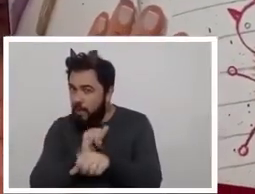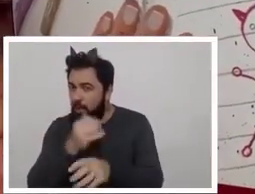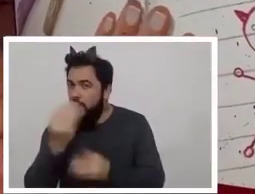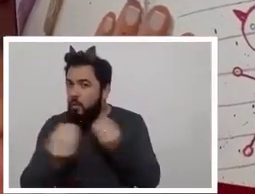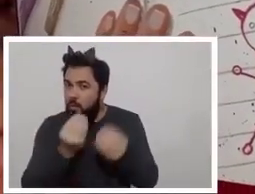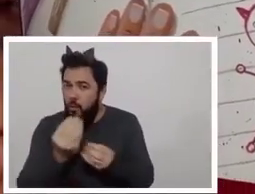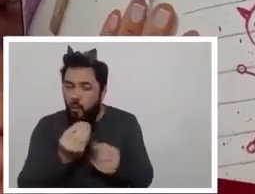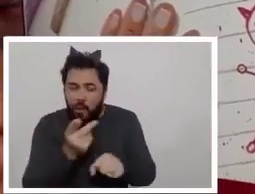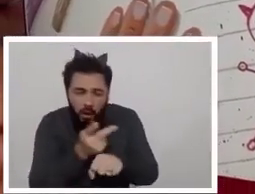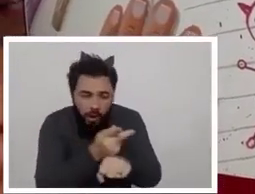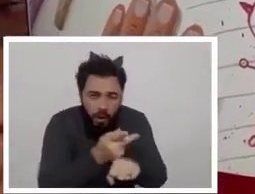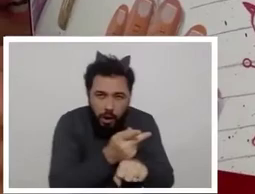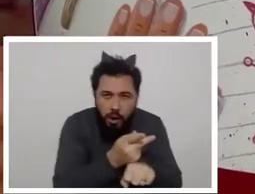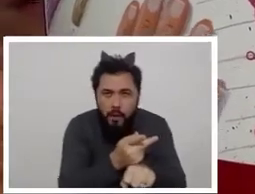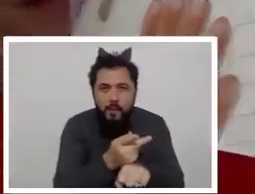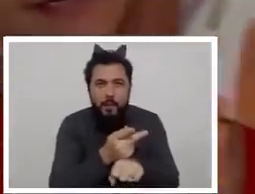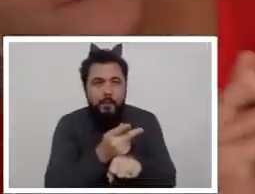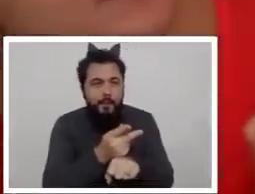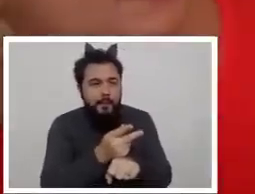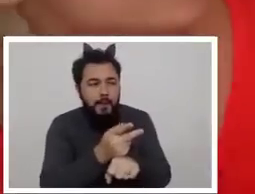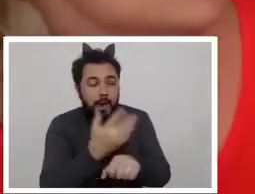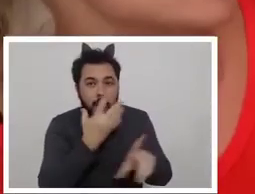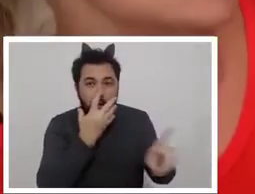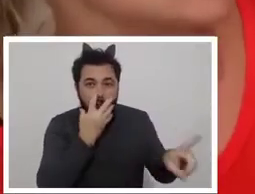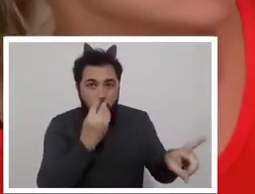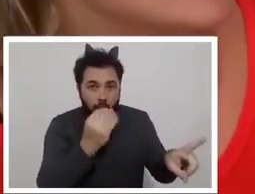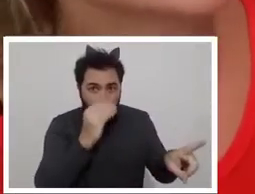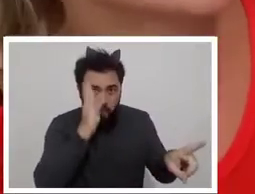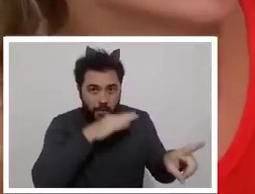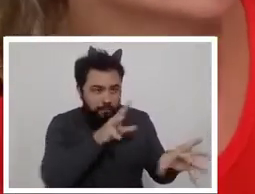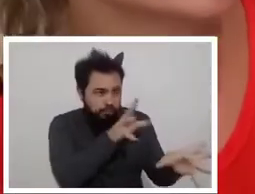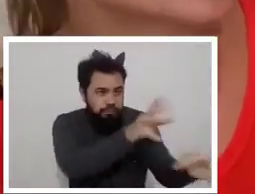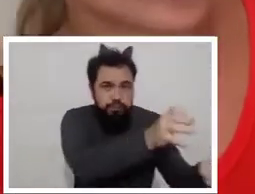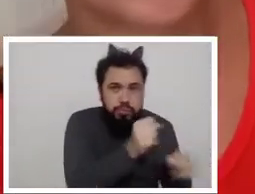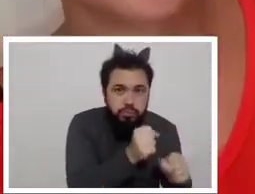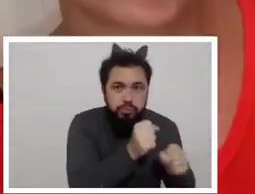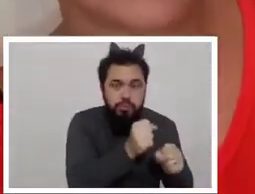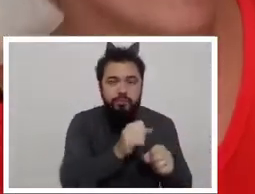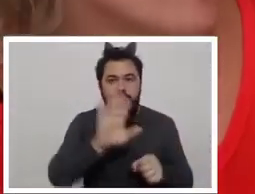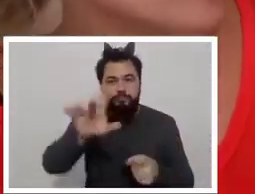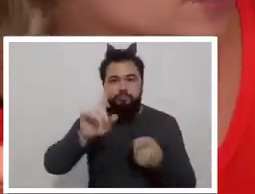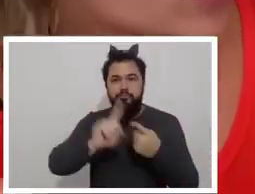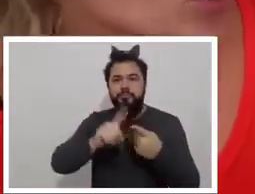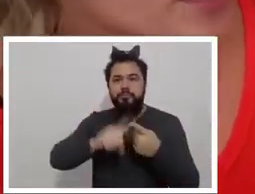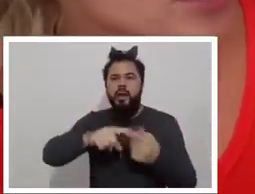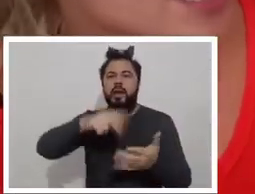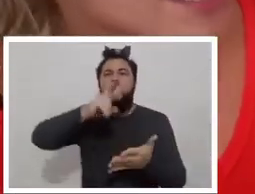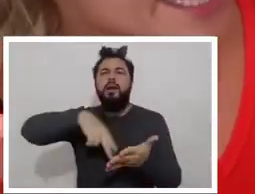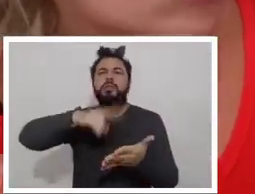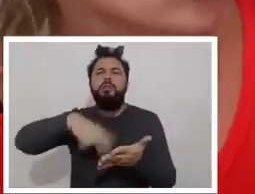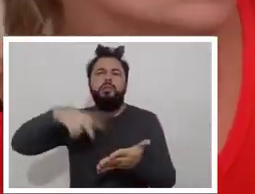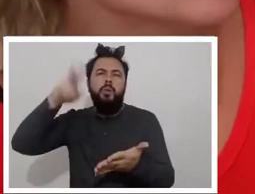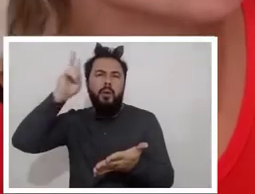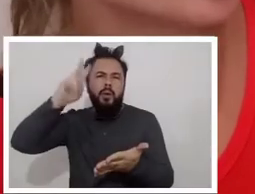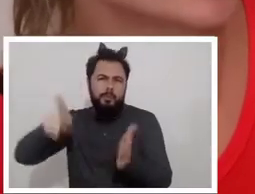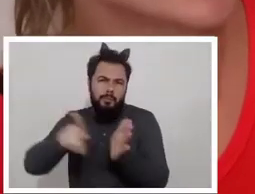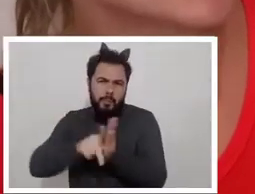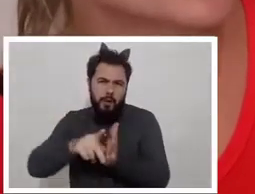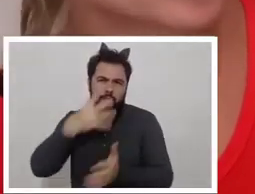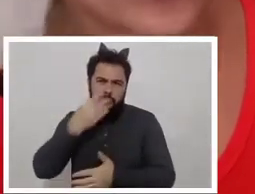figura é brincadeira espírita olha história do lobo mau dois